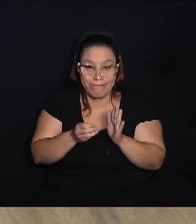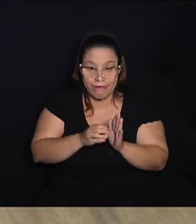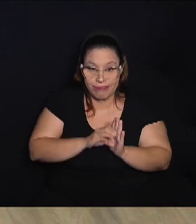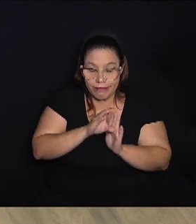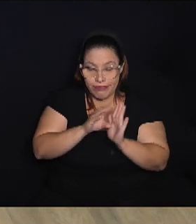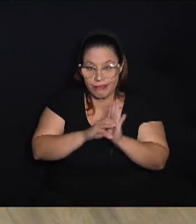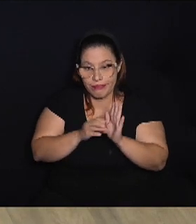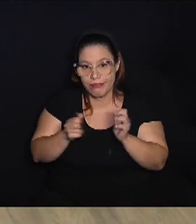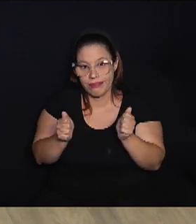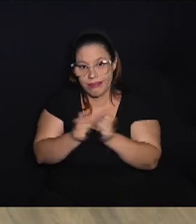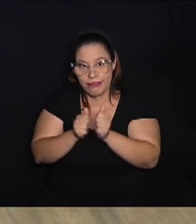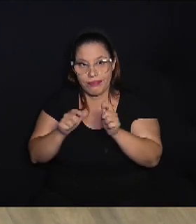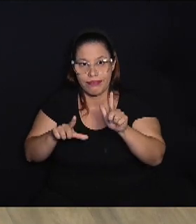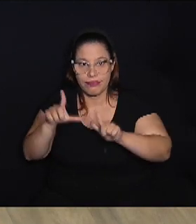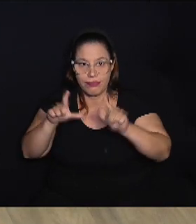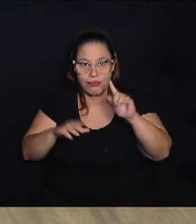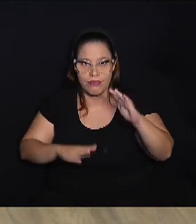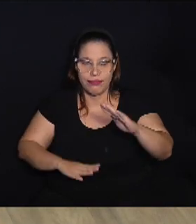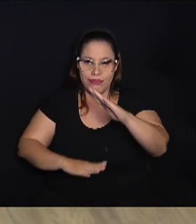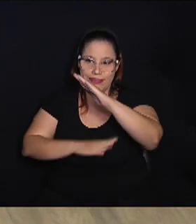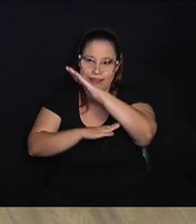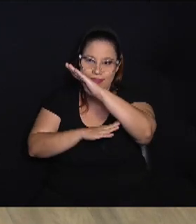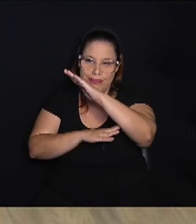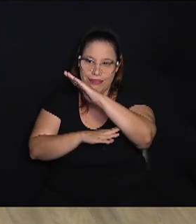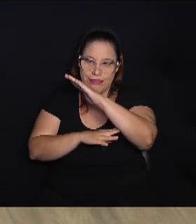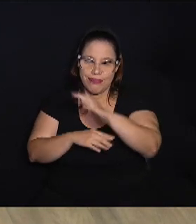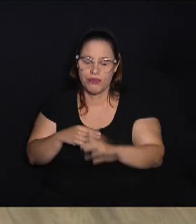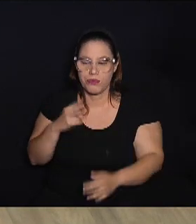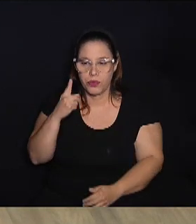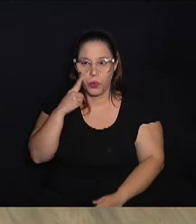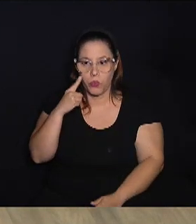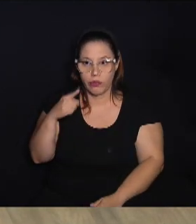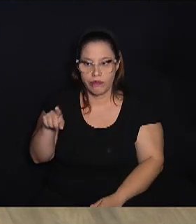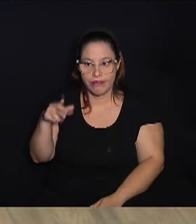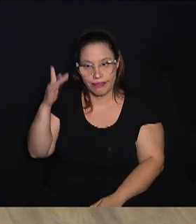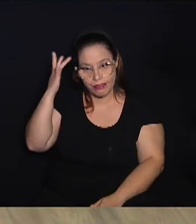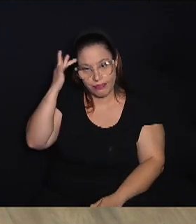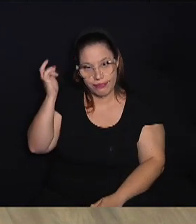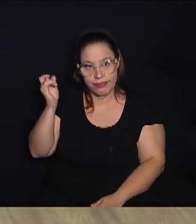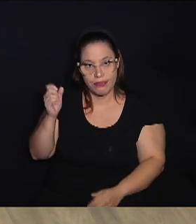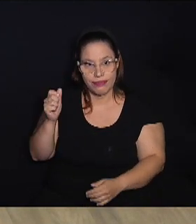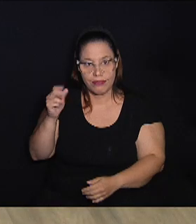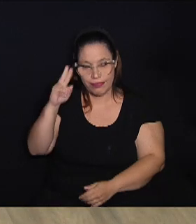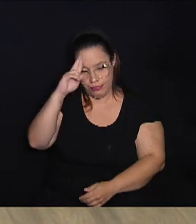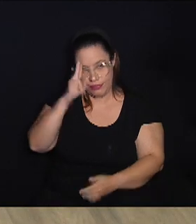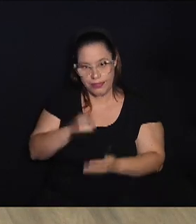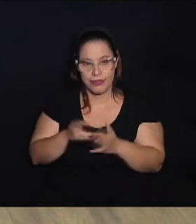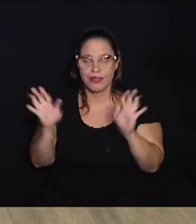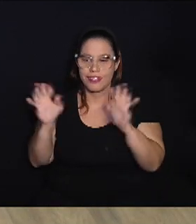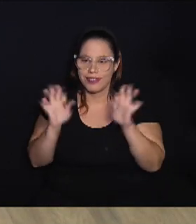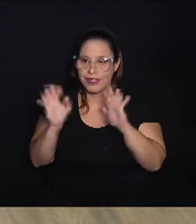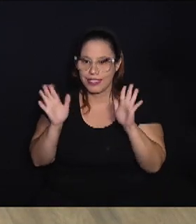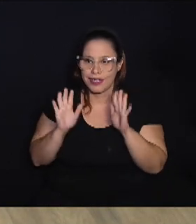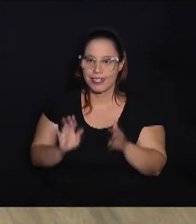com o Jornal Câmara Notícia. E eu vejo você amanhã a partir do meio-dia ao vivo. Até lá. Tchau, tchau.